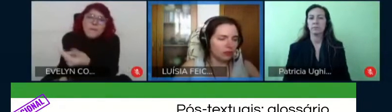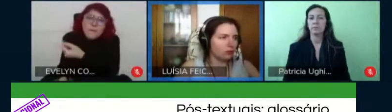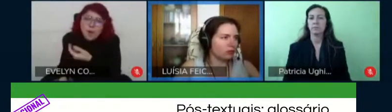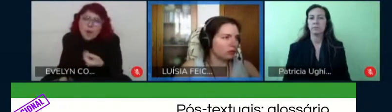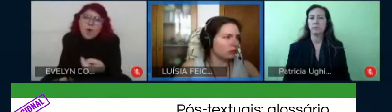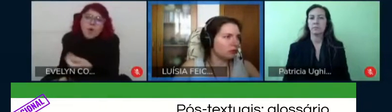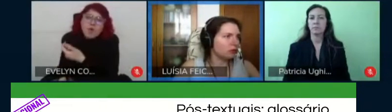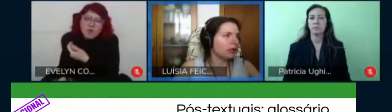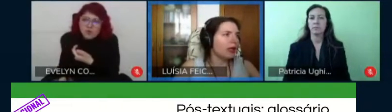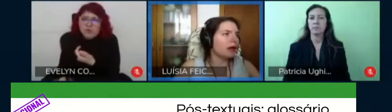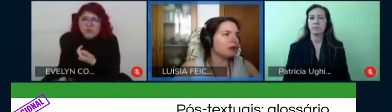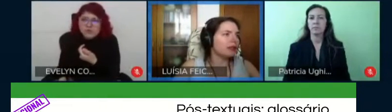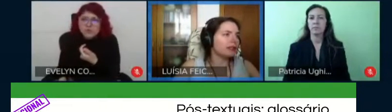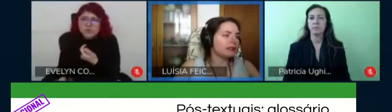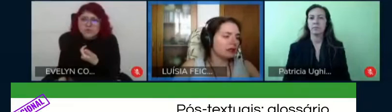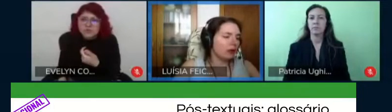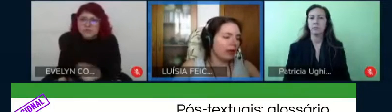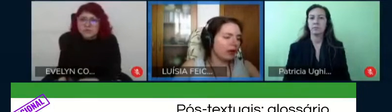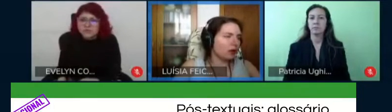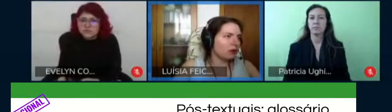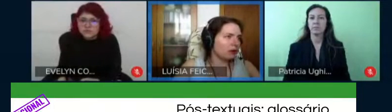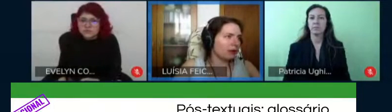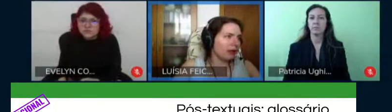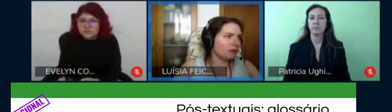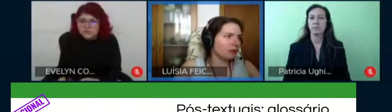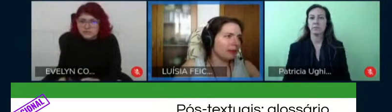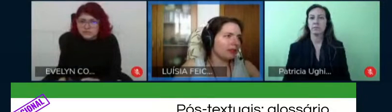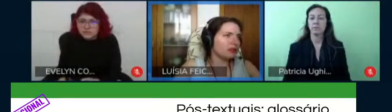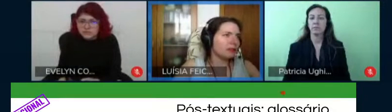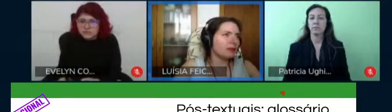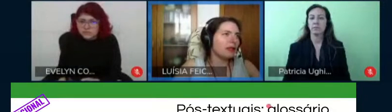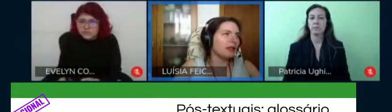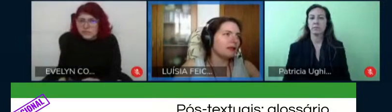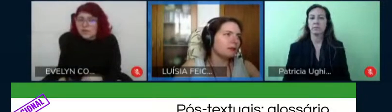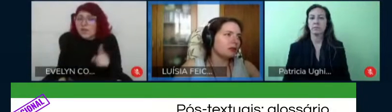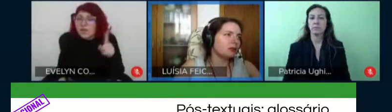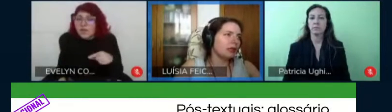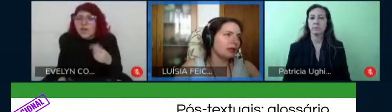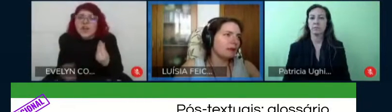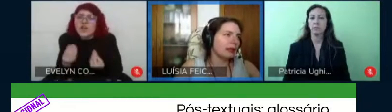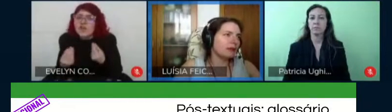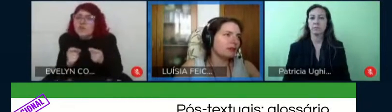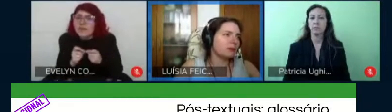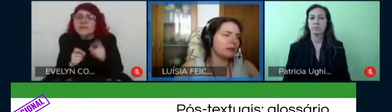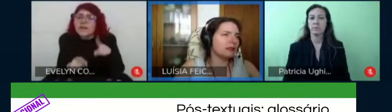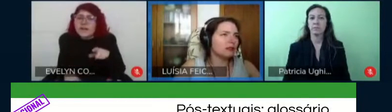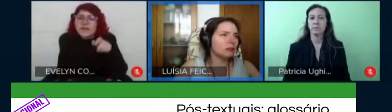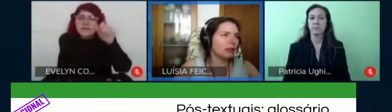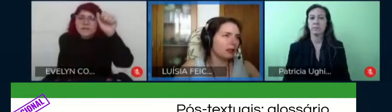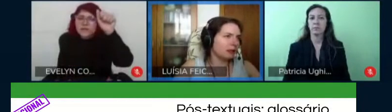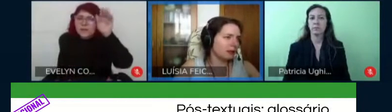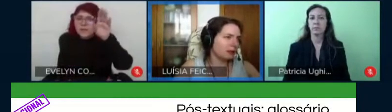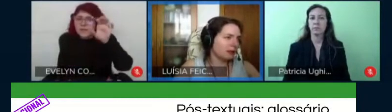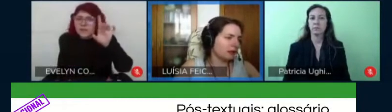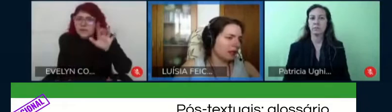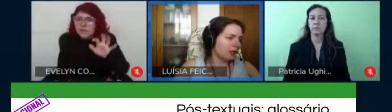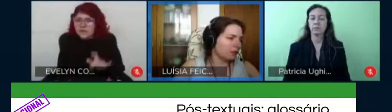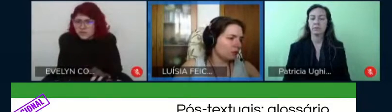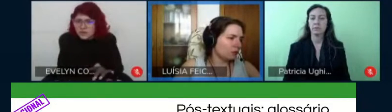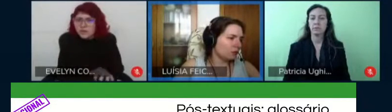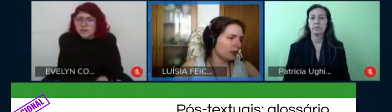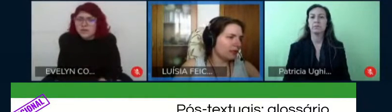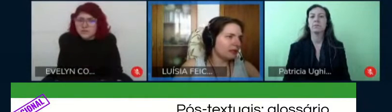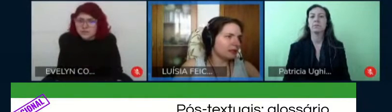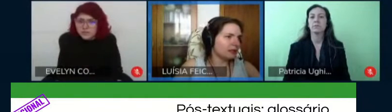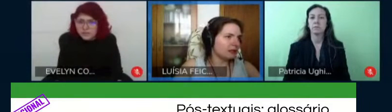qualificar o teu conteúdo. A ordenação é alfabética e sempre que tu tem a palavra ou expressão também